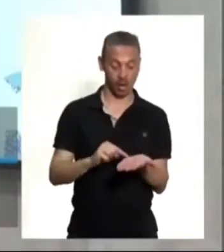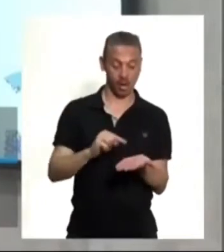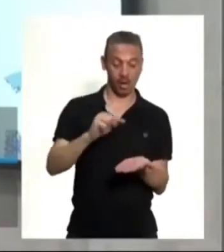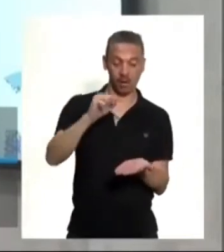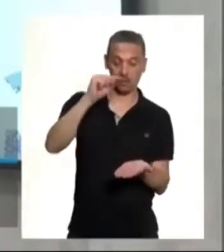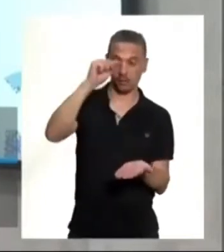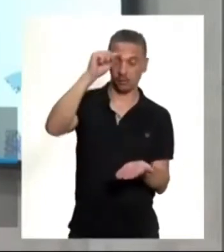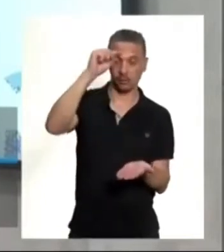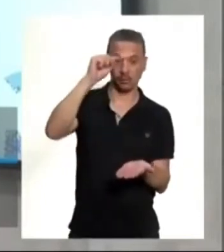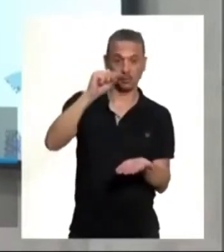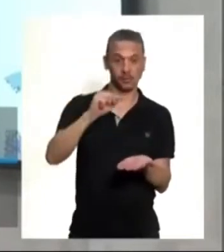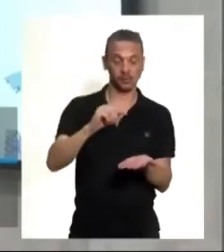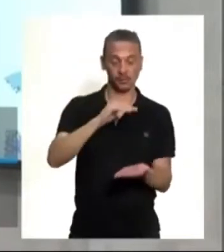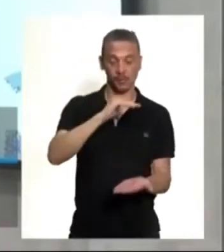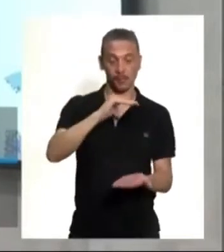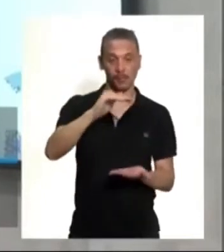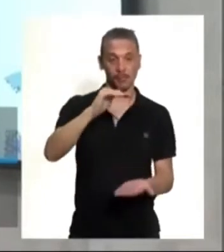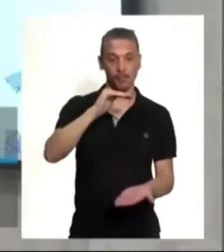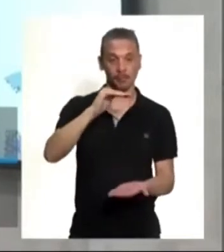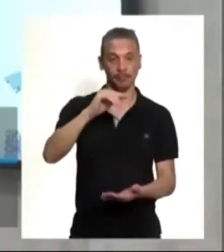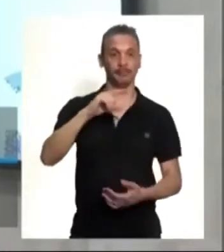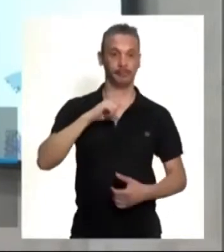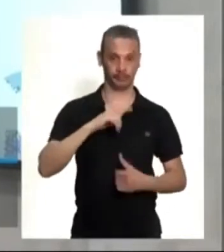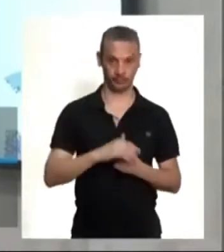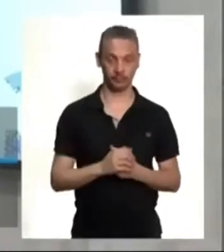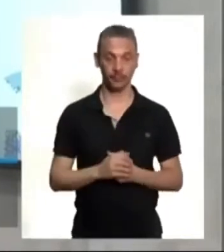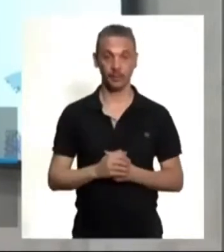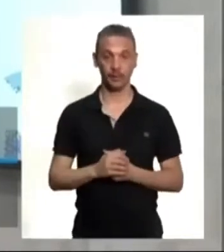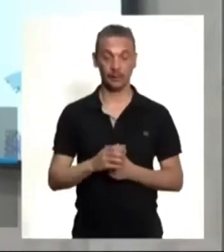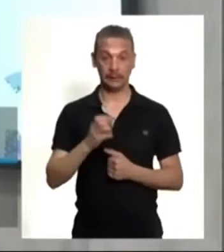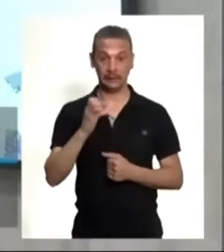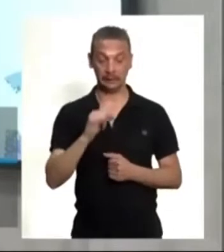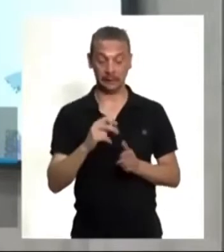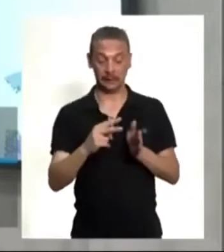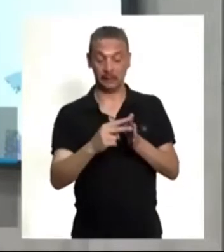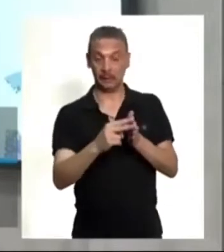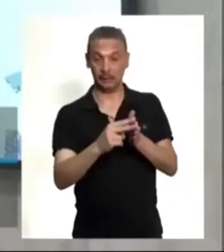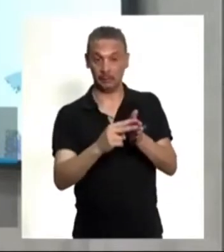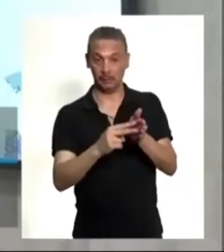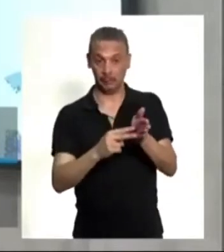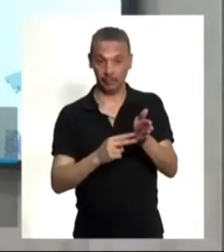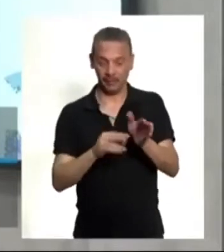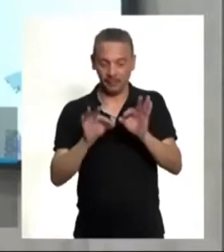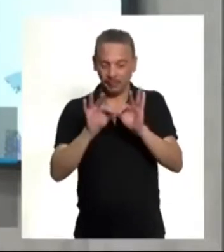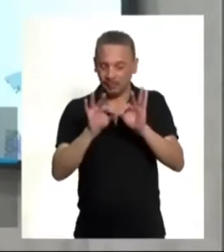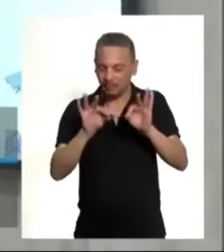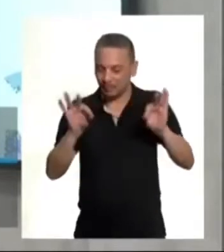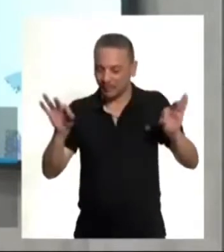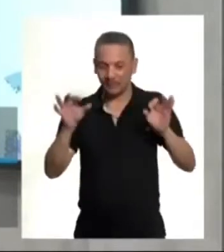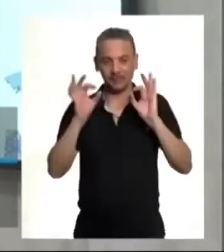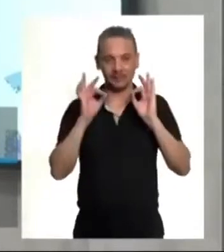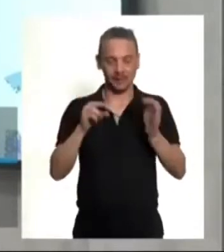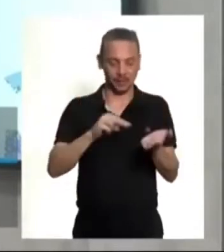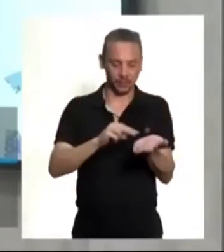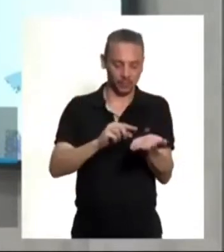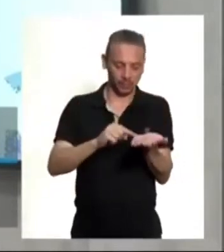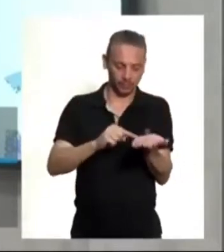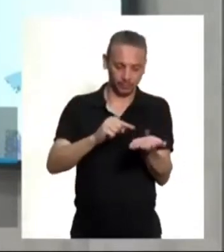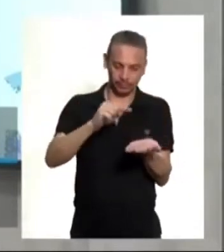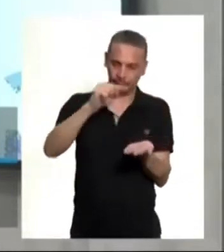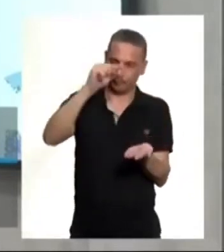a distância entre as bases. Quando o prisma é reto, a distância entre as bases, entre aspas, a altura,